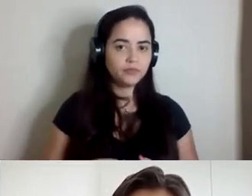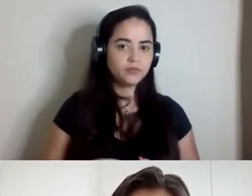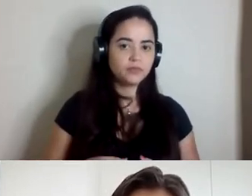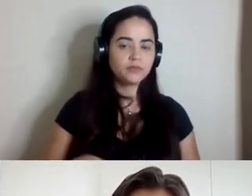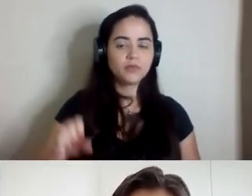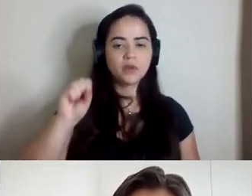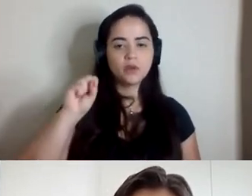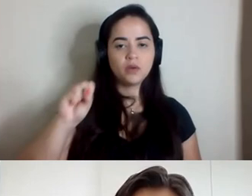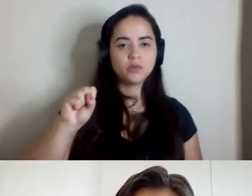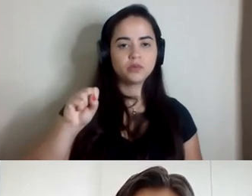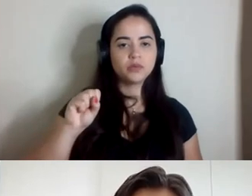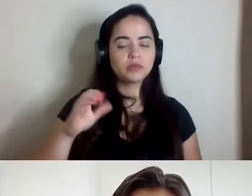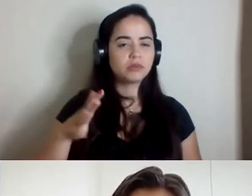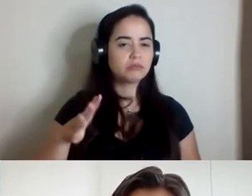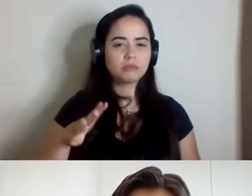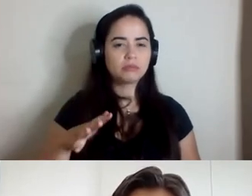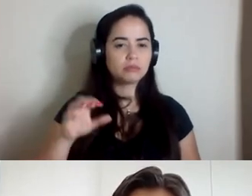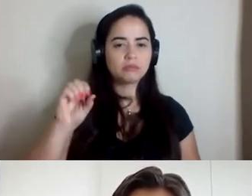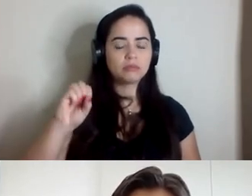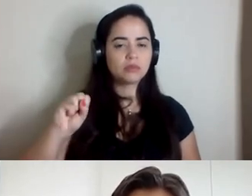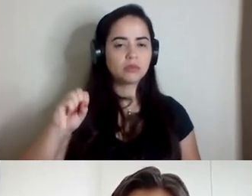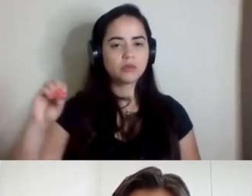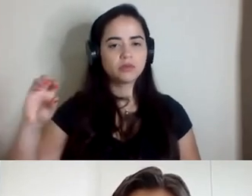800 e alguma coisa, dissertações,